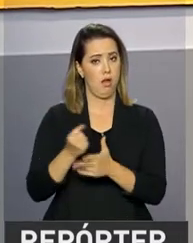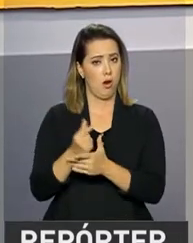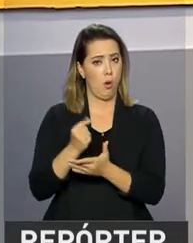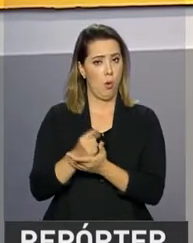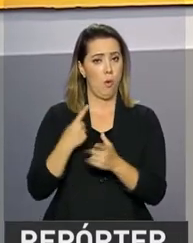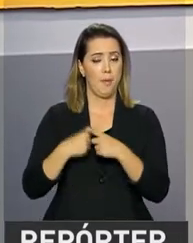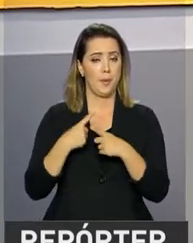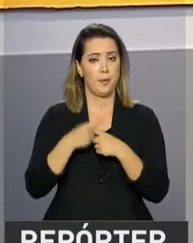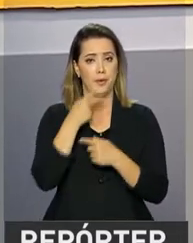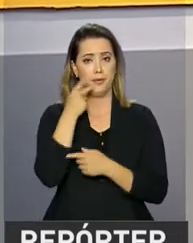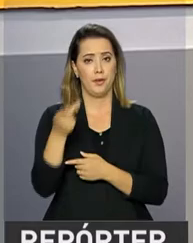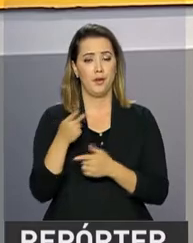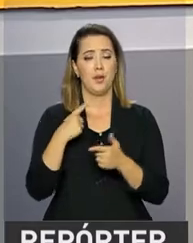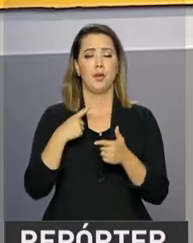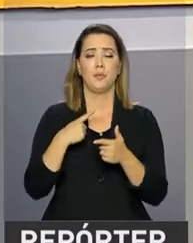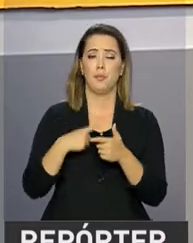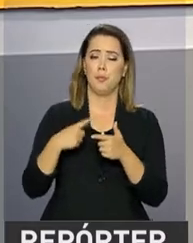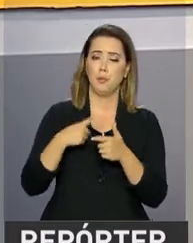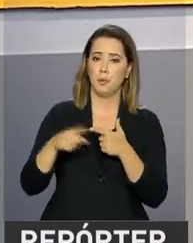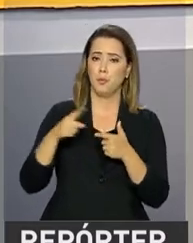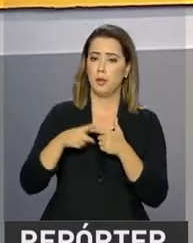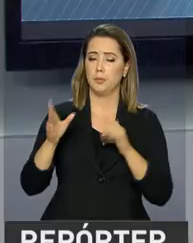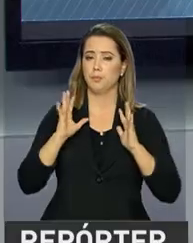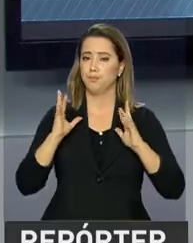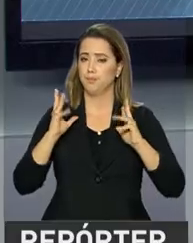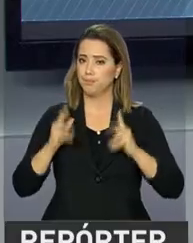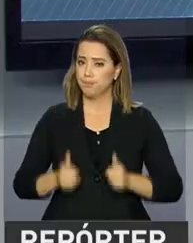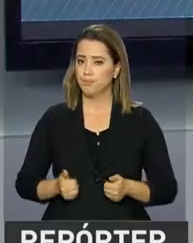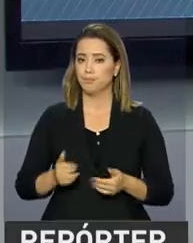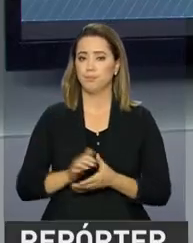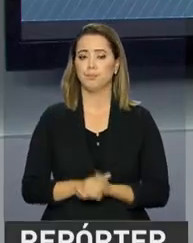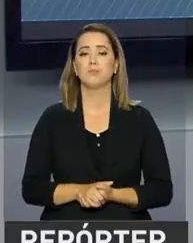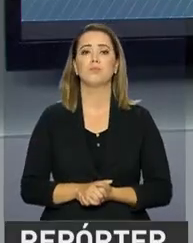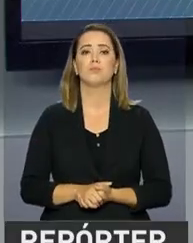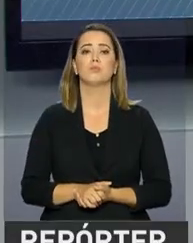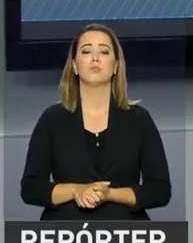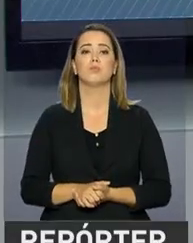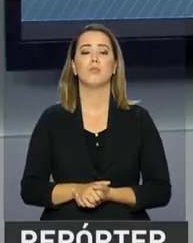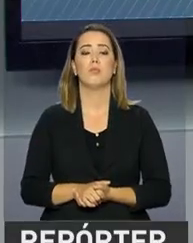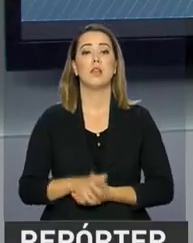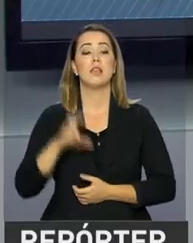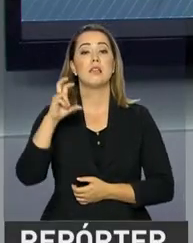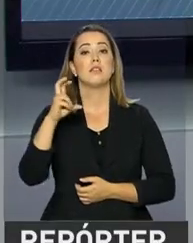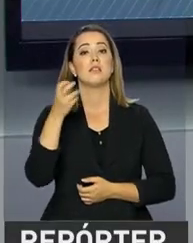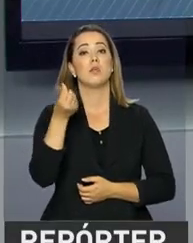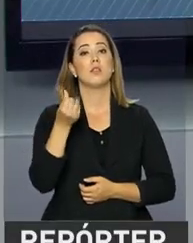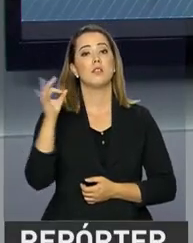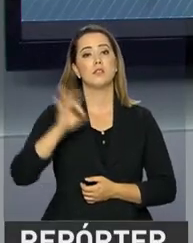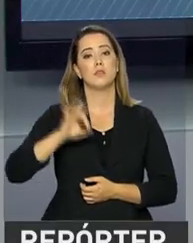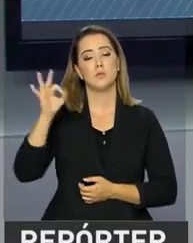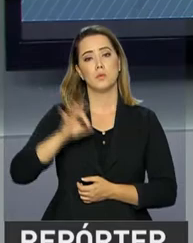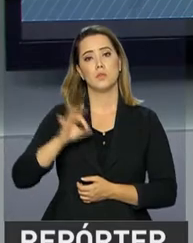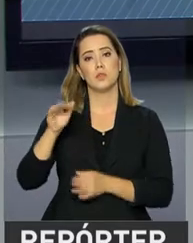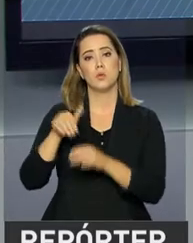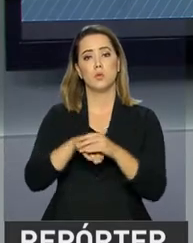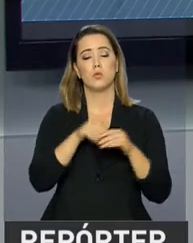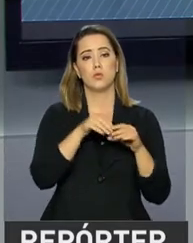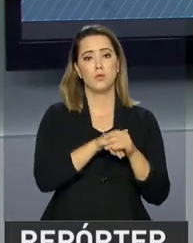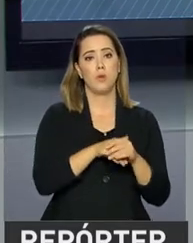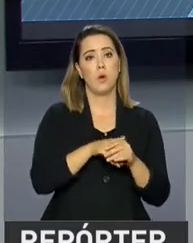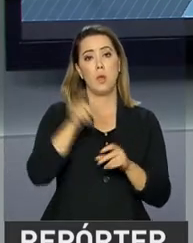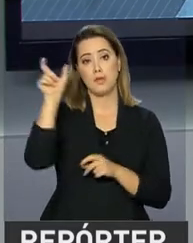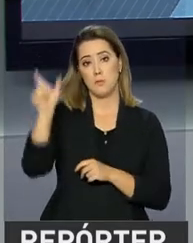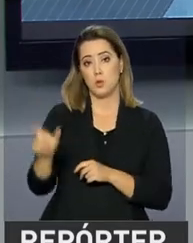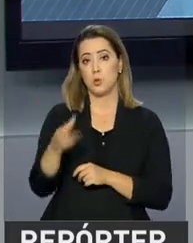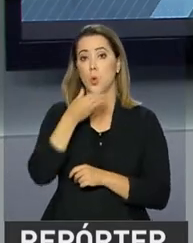e alegaram questões fitossanitárias com 56% dos votos o brasileiro guilherme costa